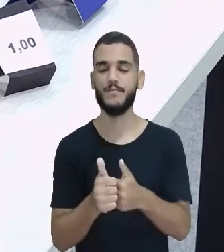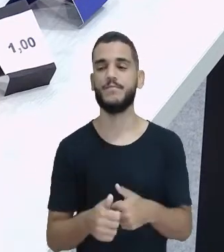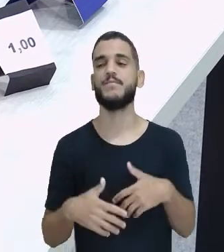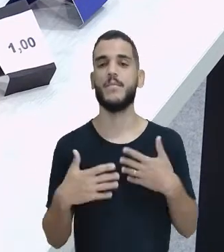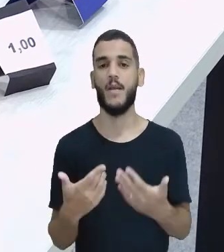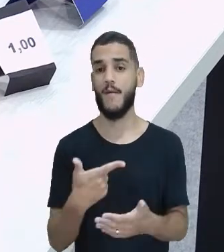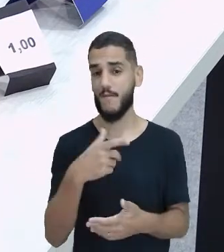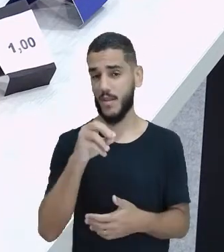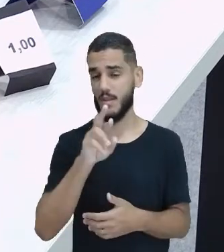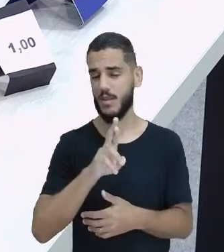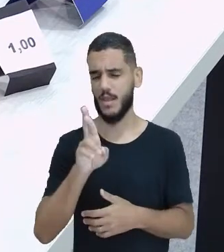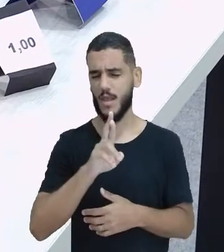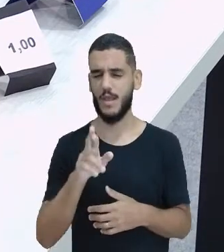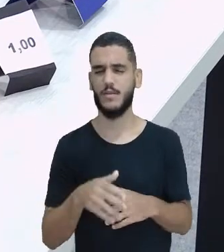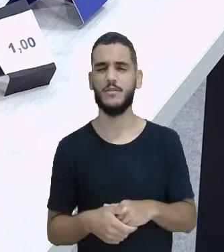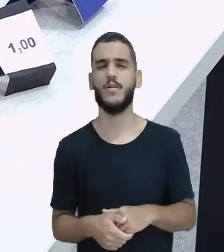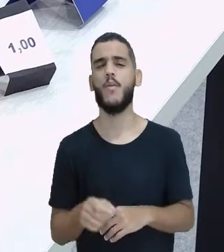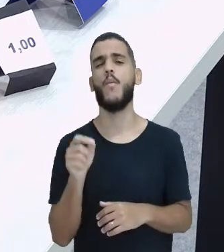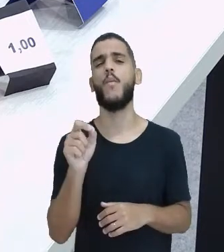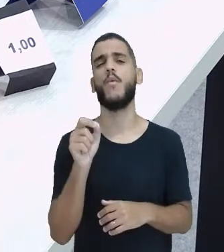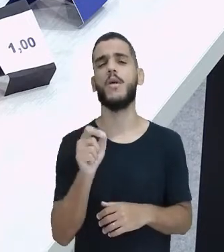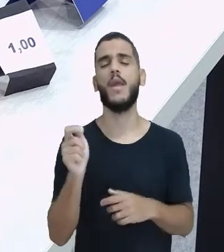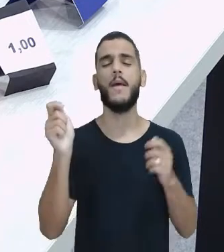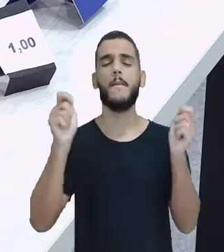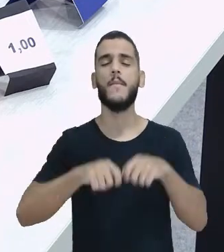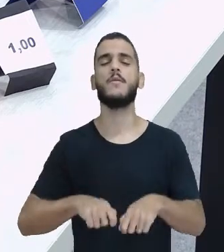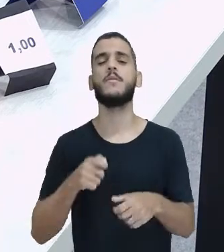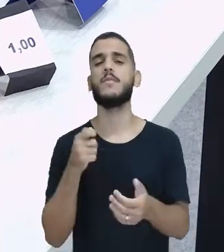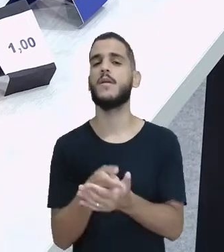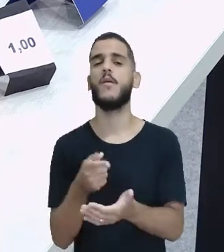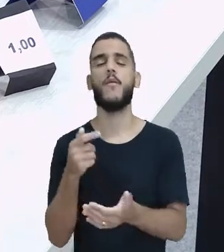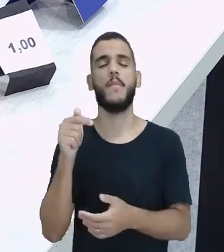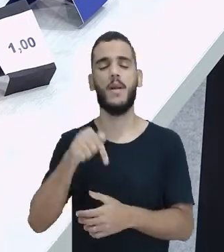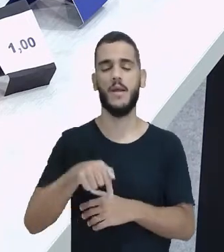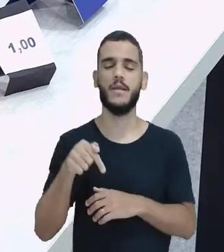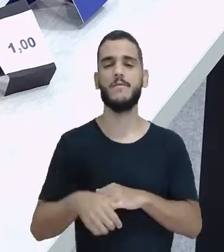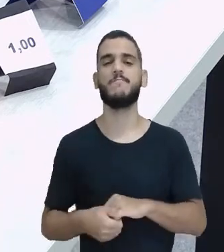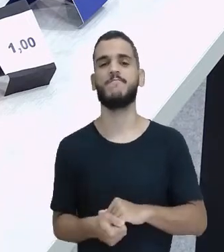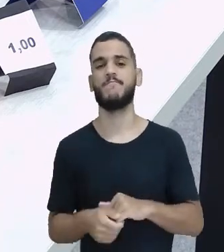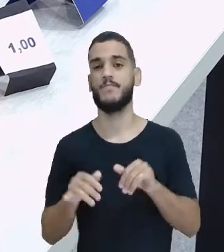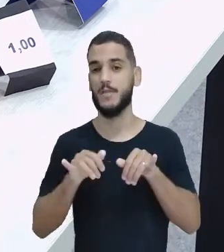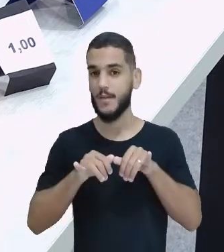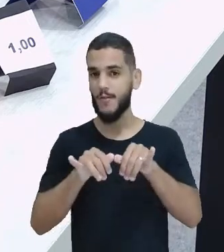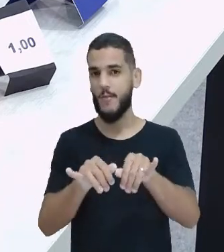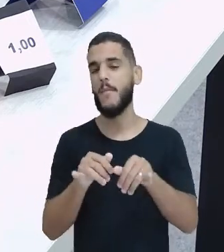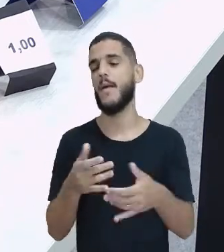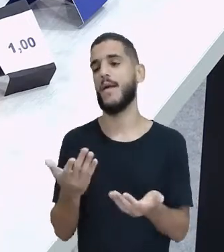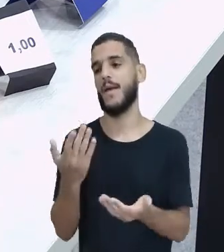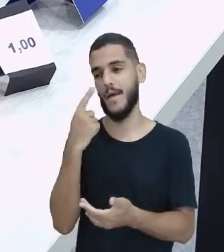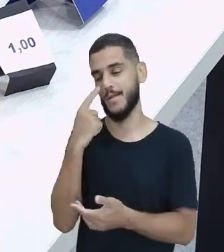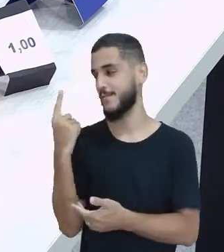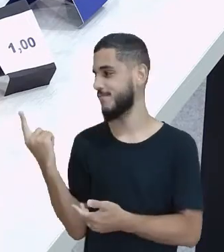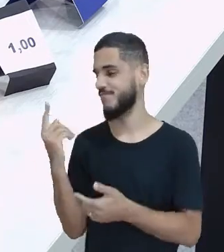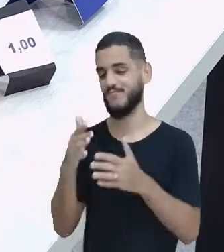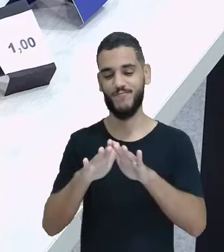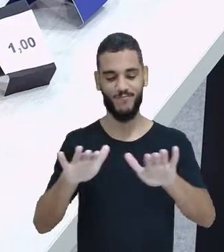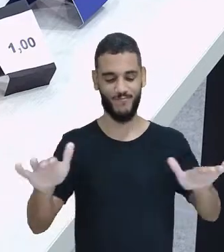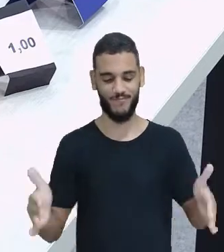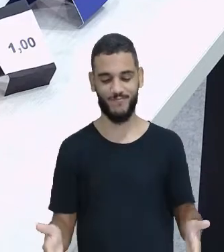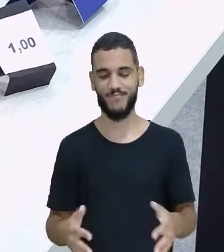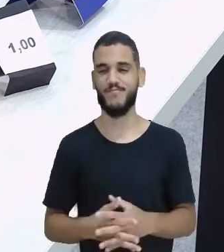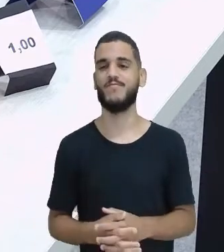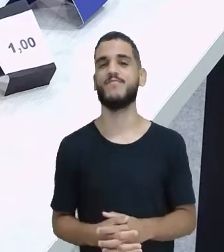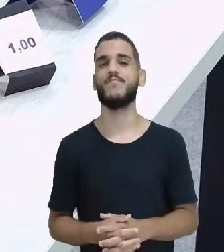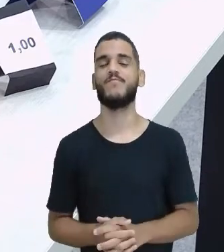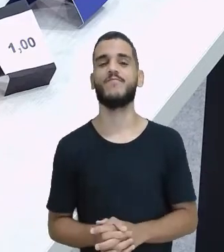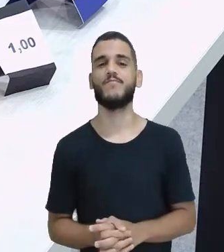Com R$ 20,00... o que é possível comprar aqui nessa lojinha, né, com